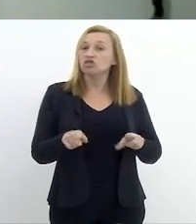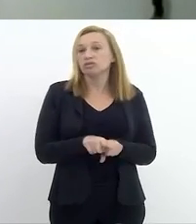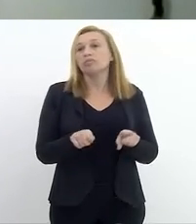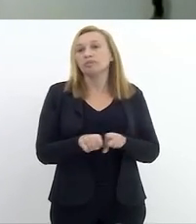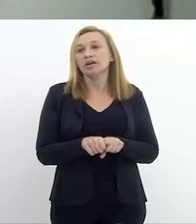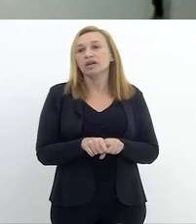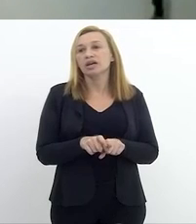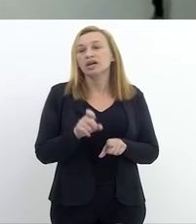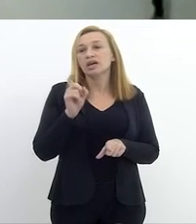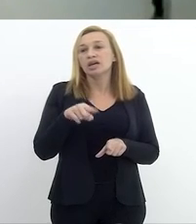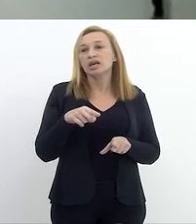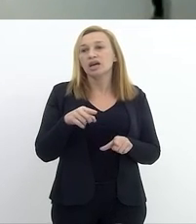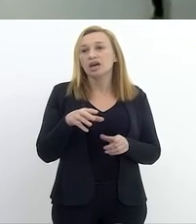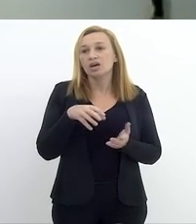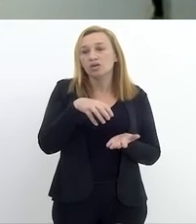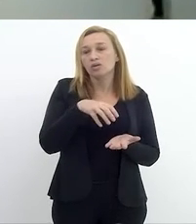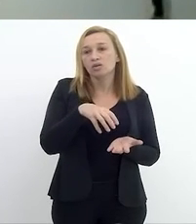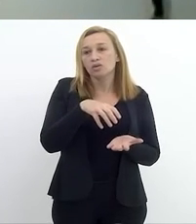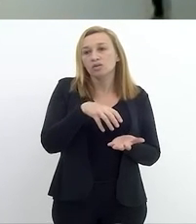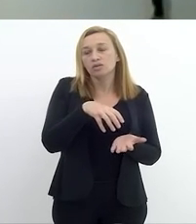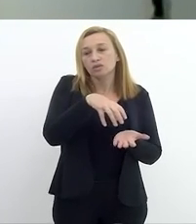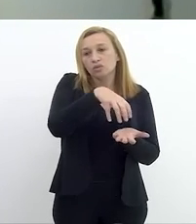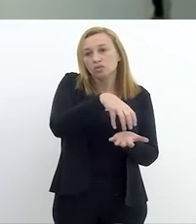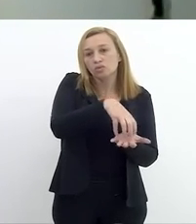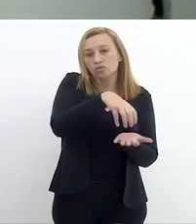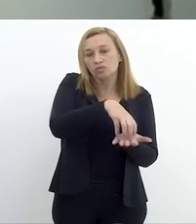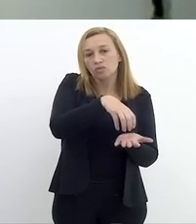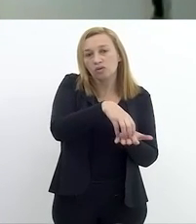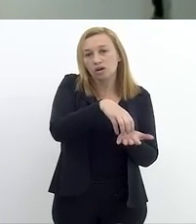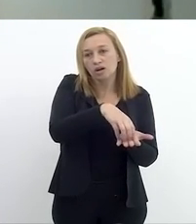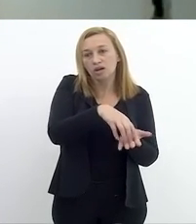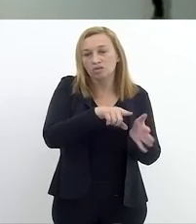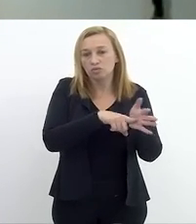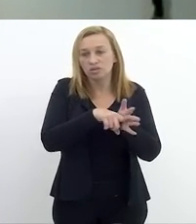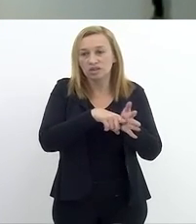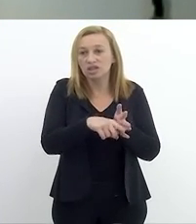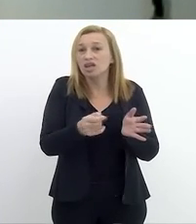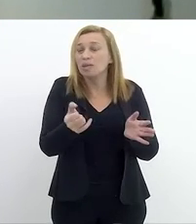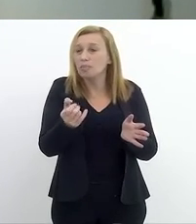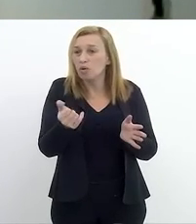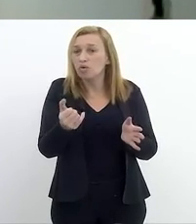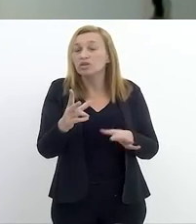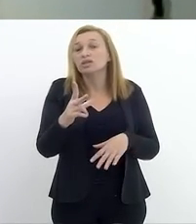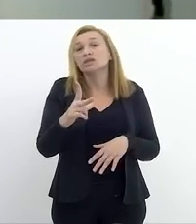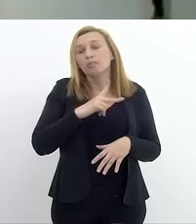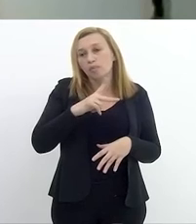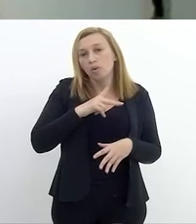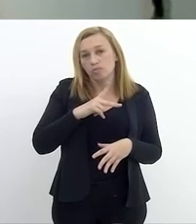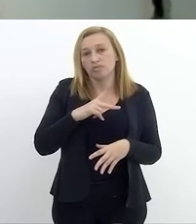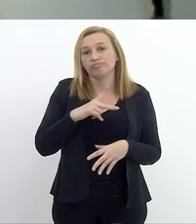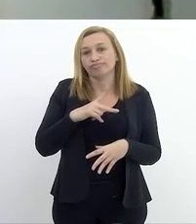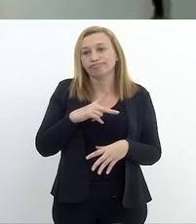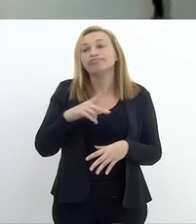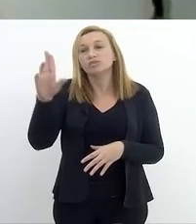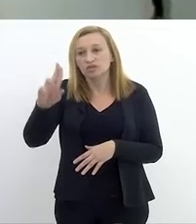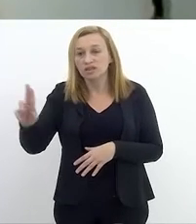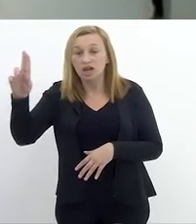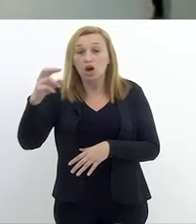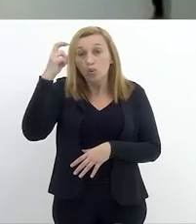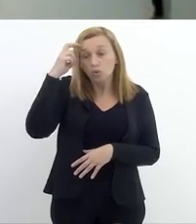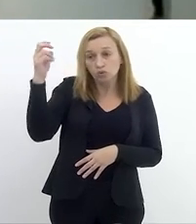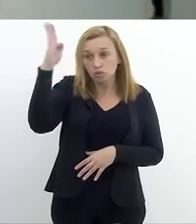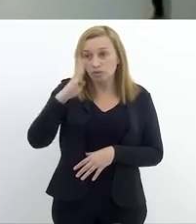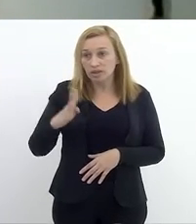enfrentado também, que é a concentração desses pesquisadores, que são poucos, insisto, nas próprias universidades.